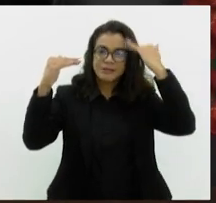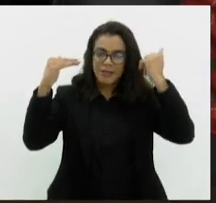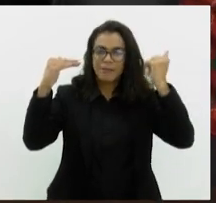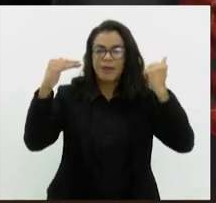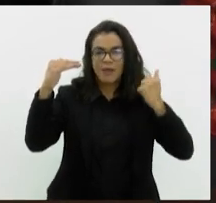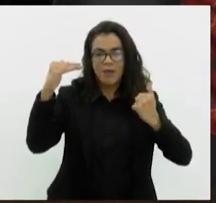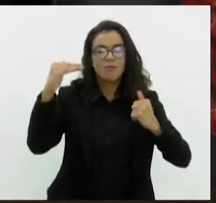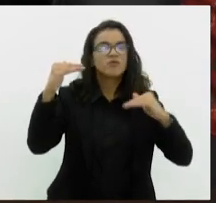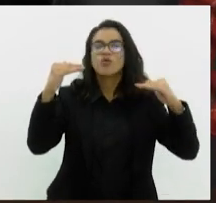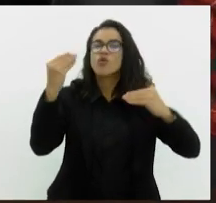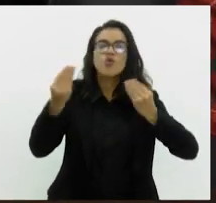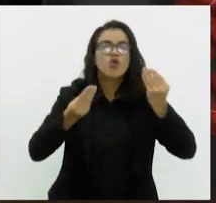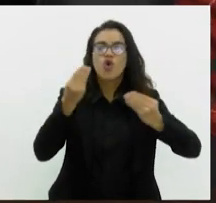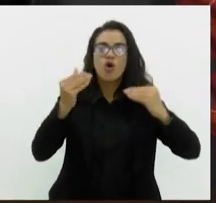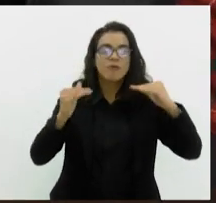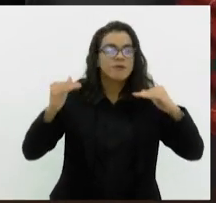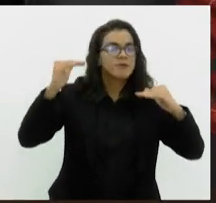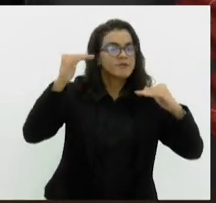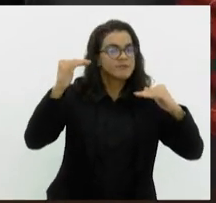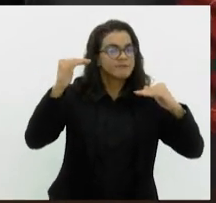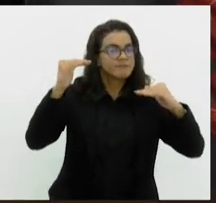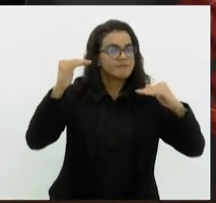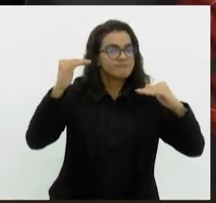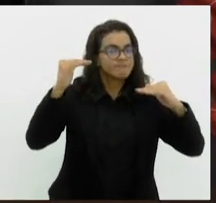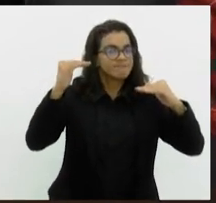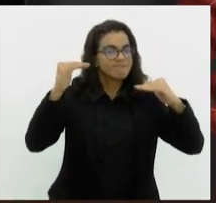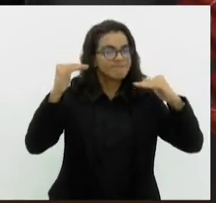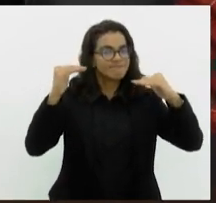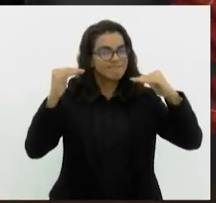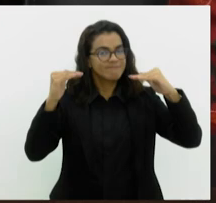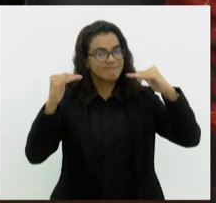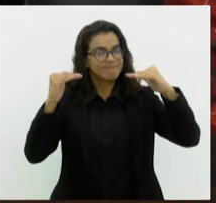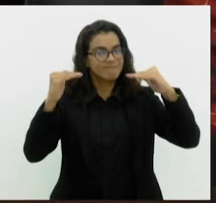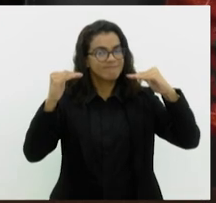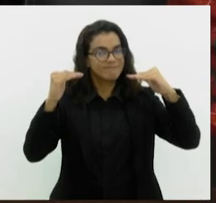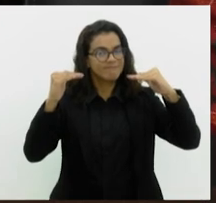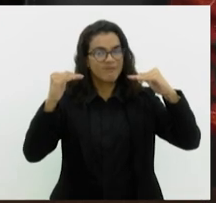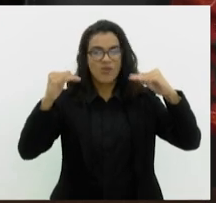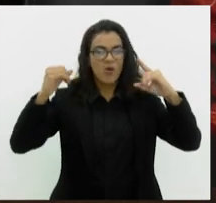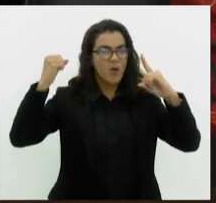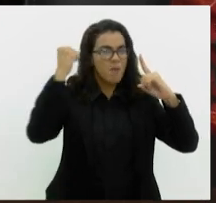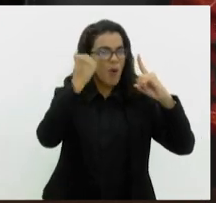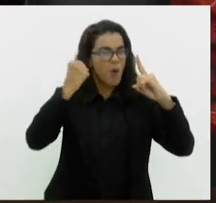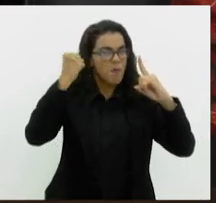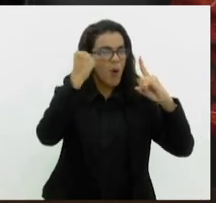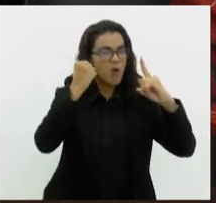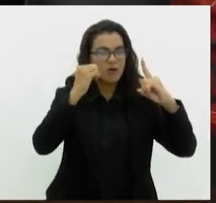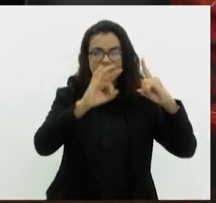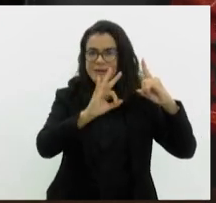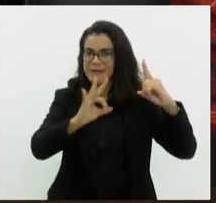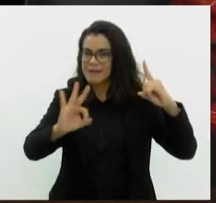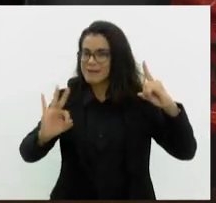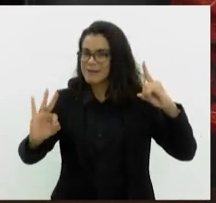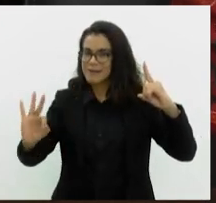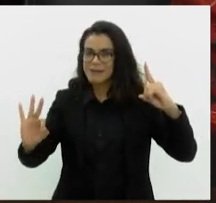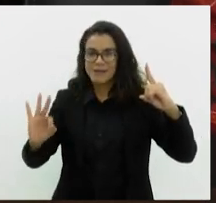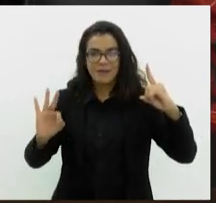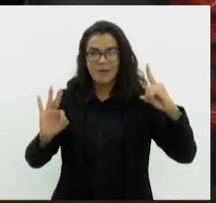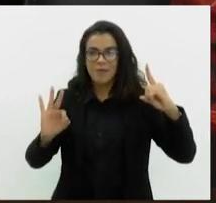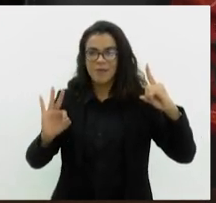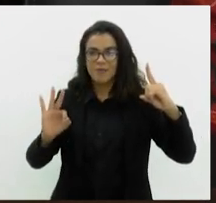nossa superioridade. Nós não matamos ninguém, a não